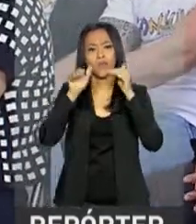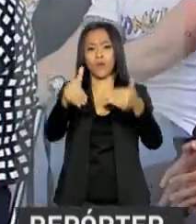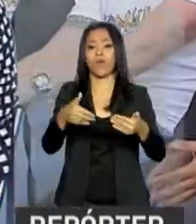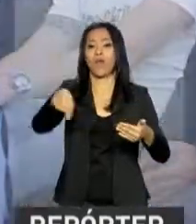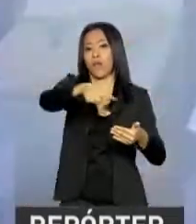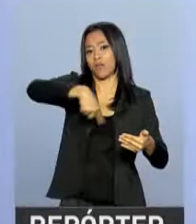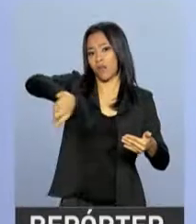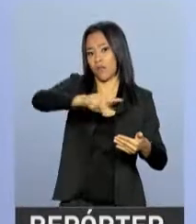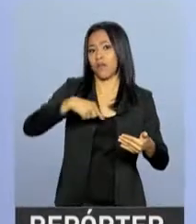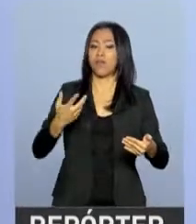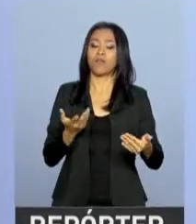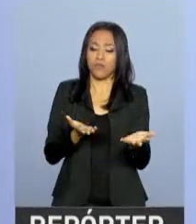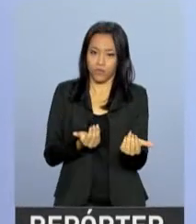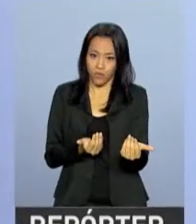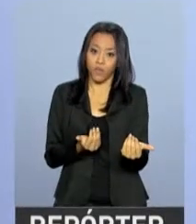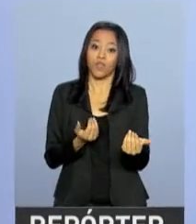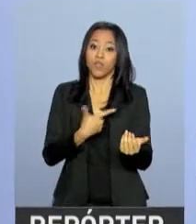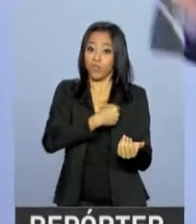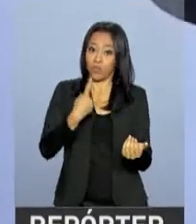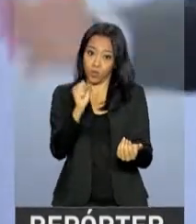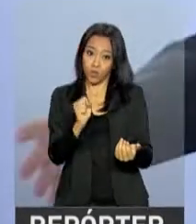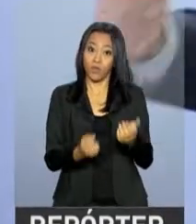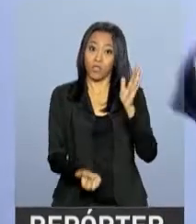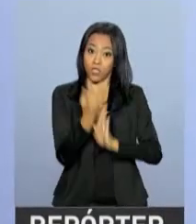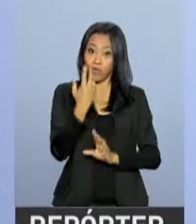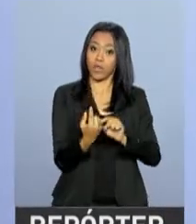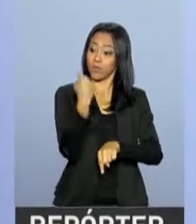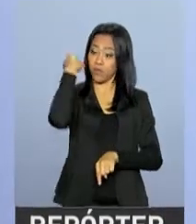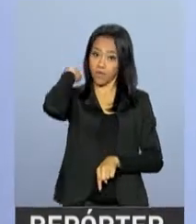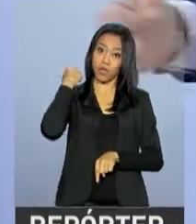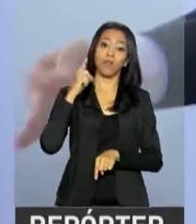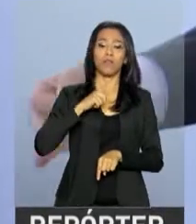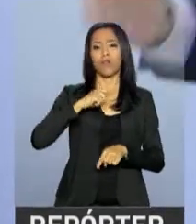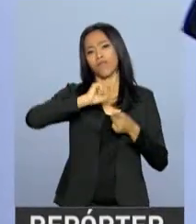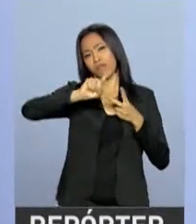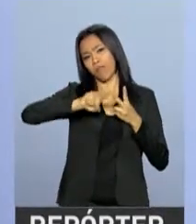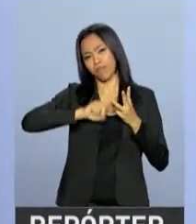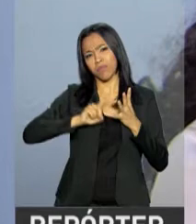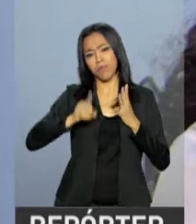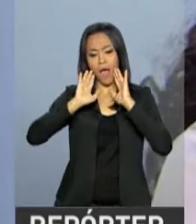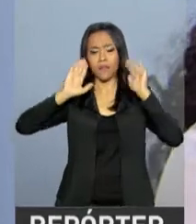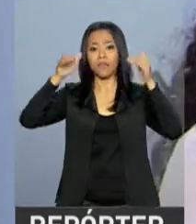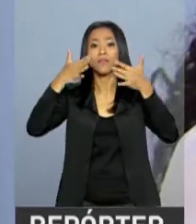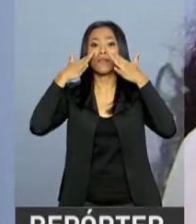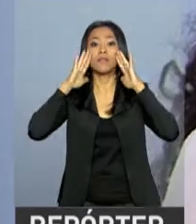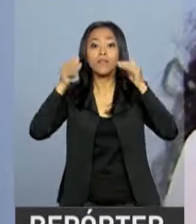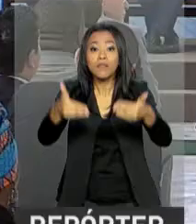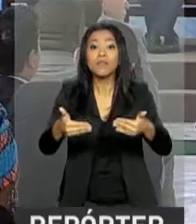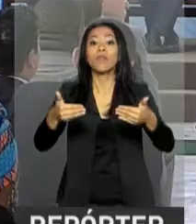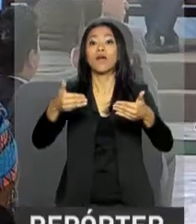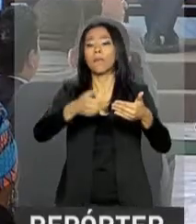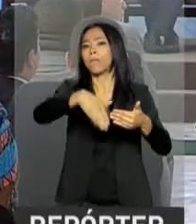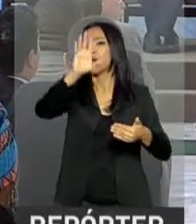jovem 2018 lançado no ano passado ele reúne ações para atender mais de 51 milhões de jovens